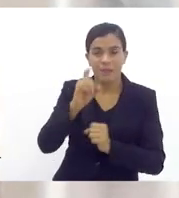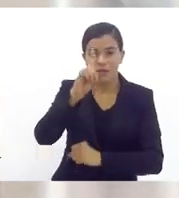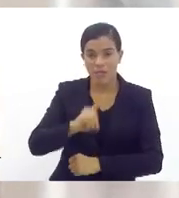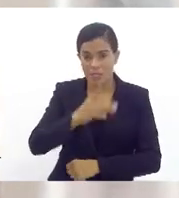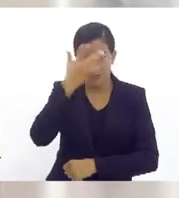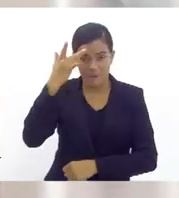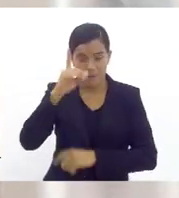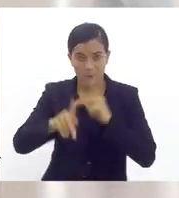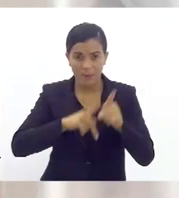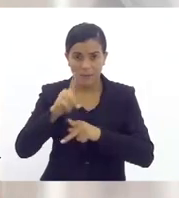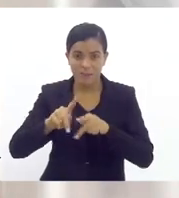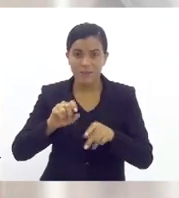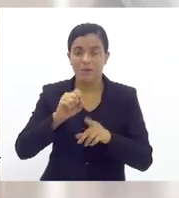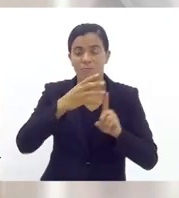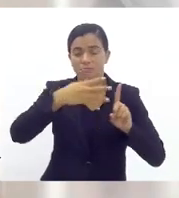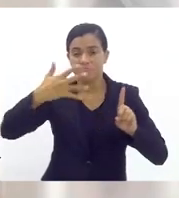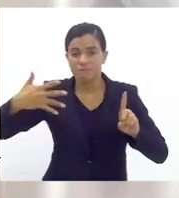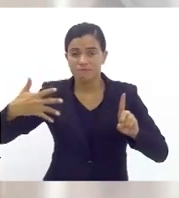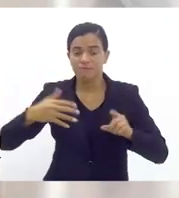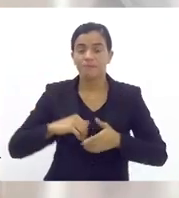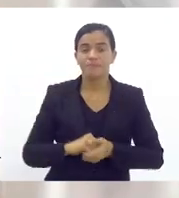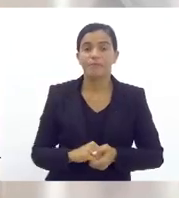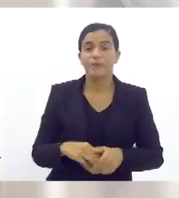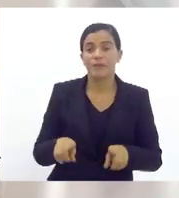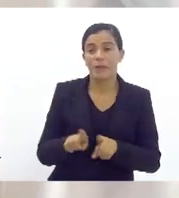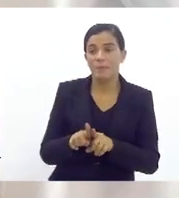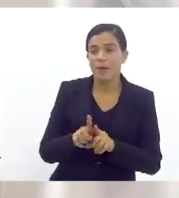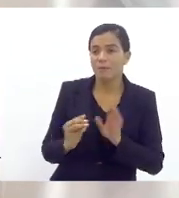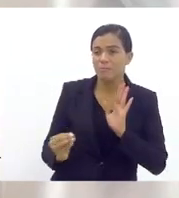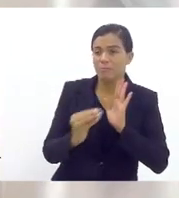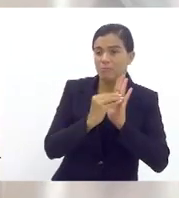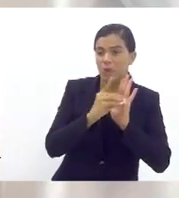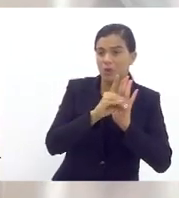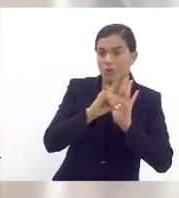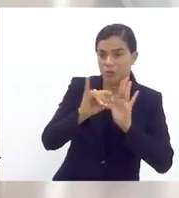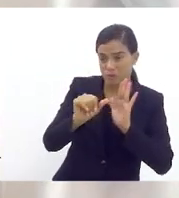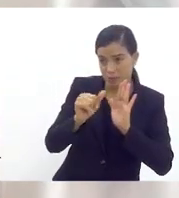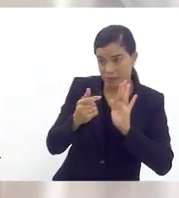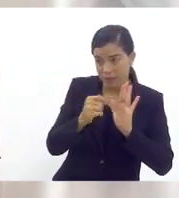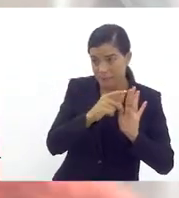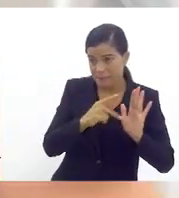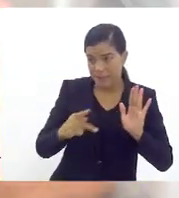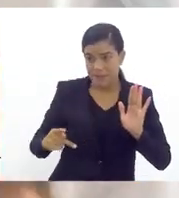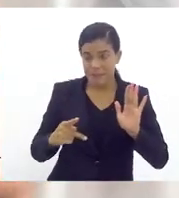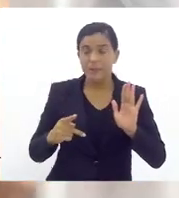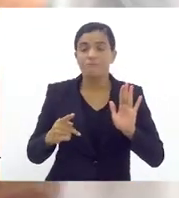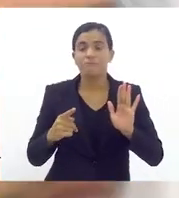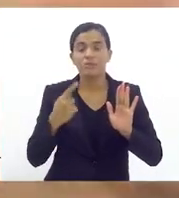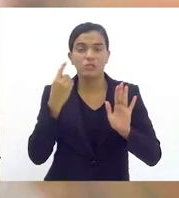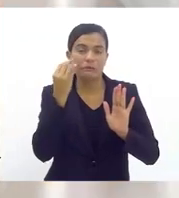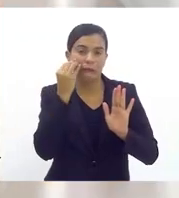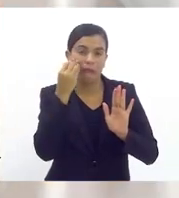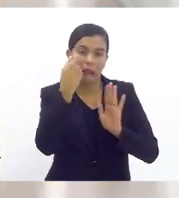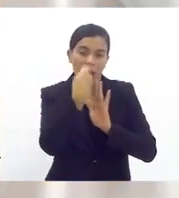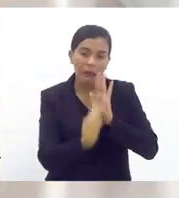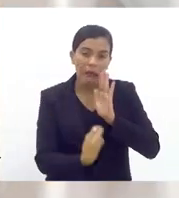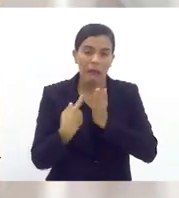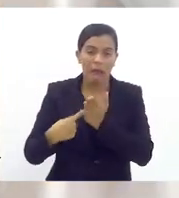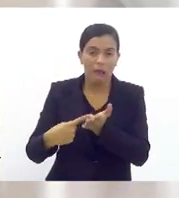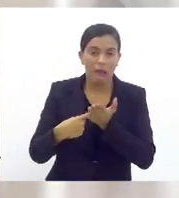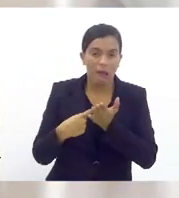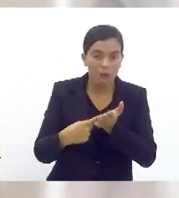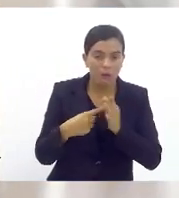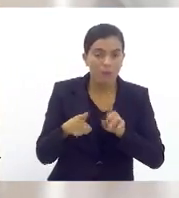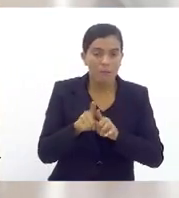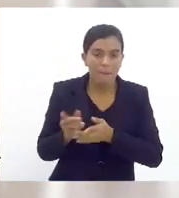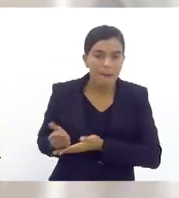população LGBTQIA+. E queria colocar a mandata à disposição, senhora presidenta, para a gente escrever esses acordos, para a gente ir